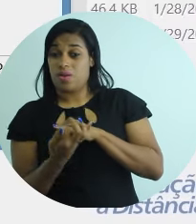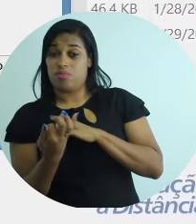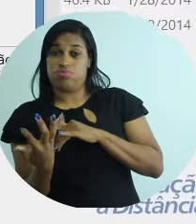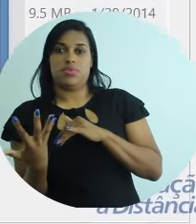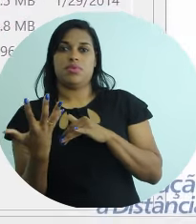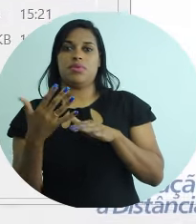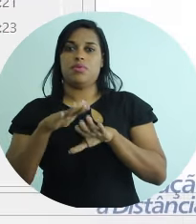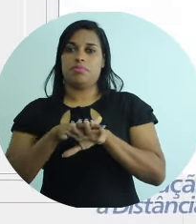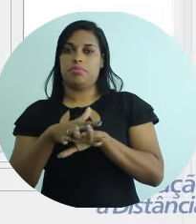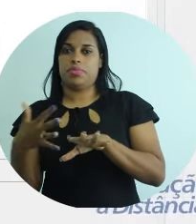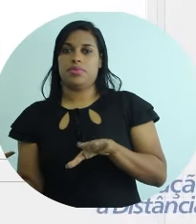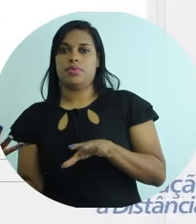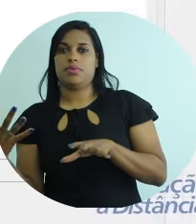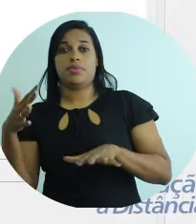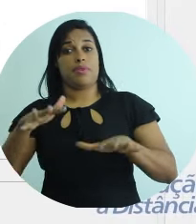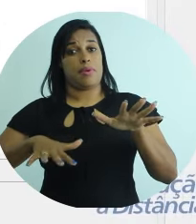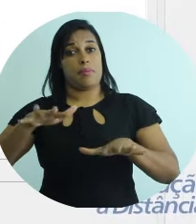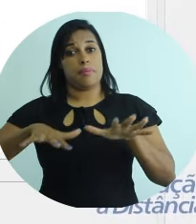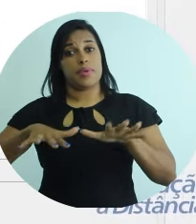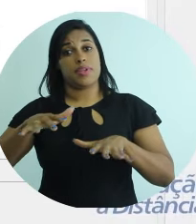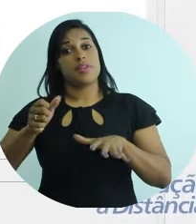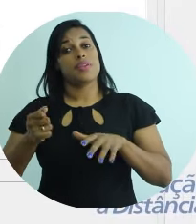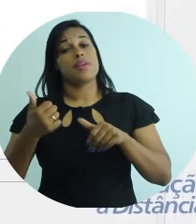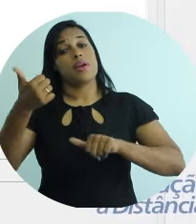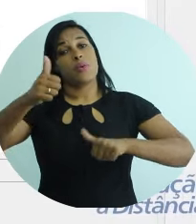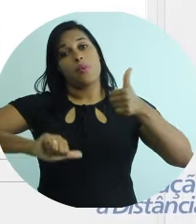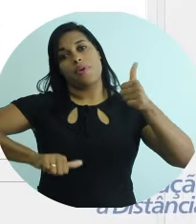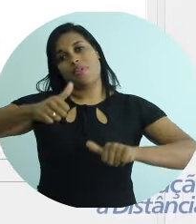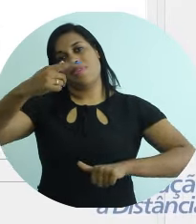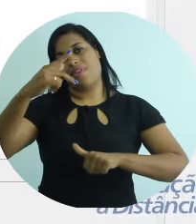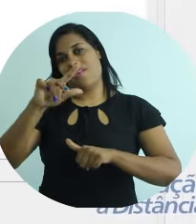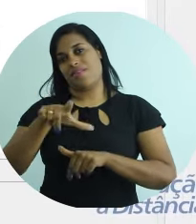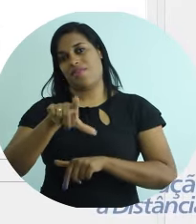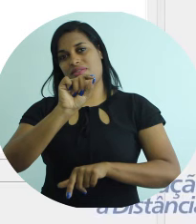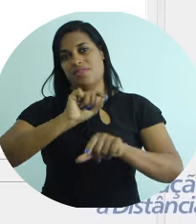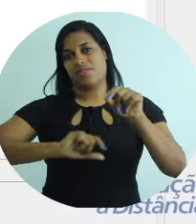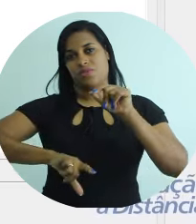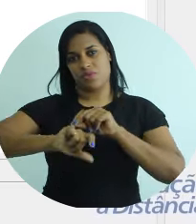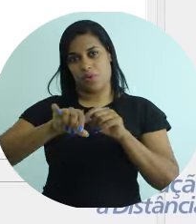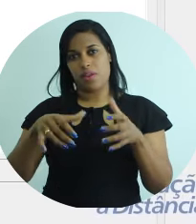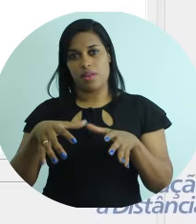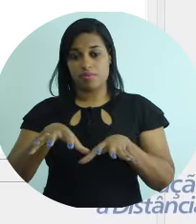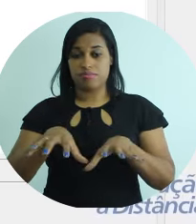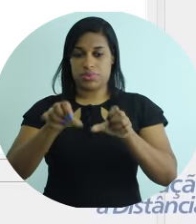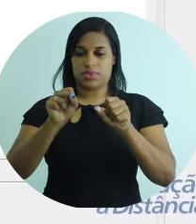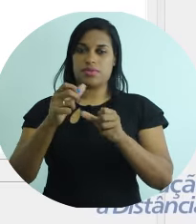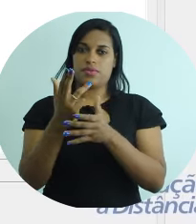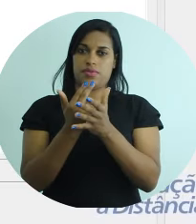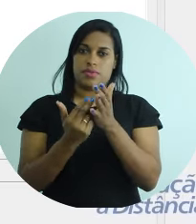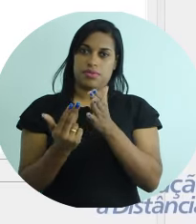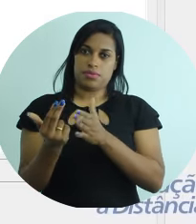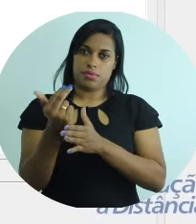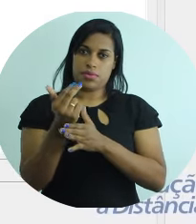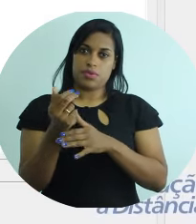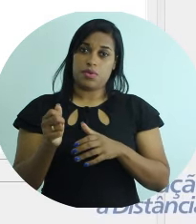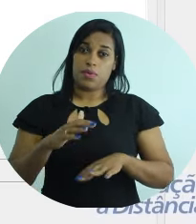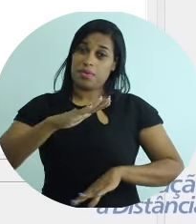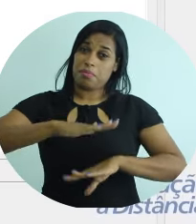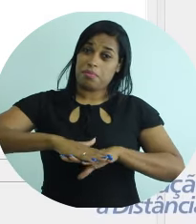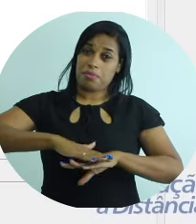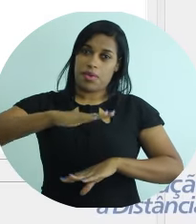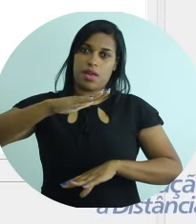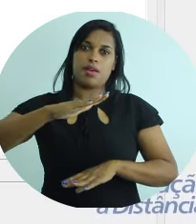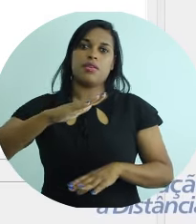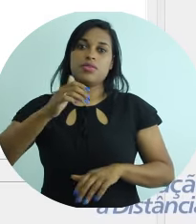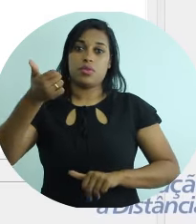JPG vai excluir, vai depender do nível de qualidade que você escolher aqui no momento que você vai salvar essa imagem. Quanto mais